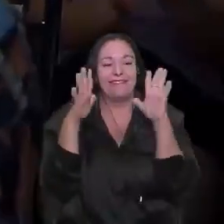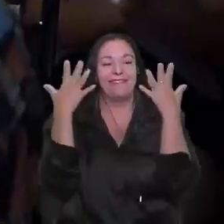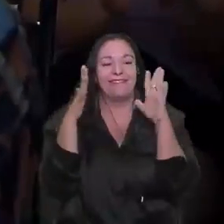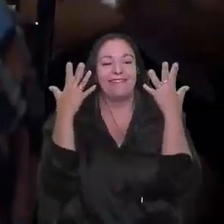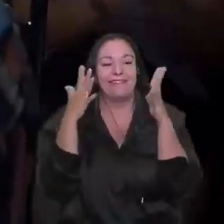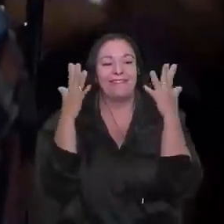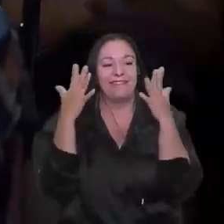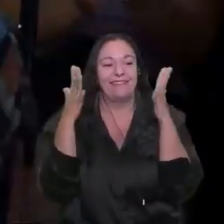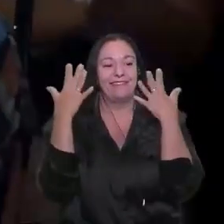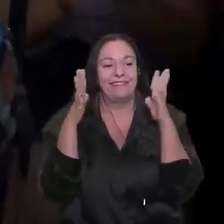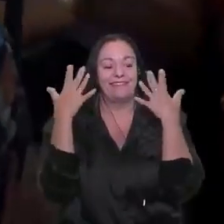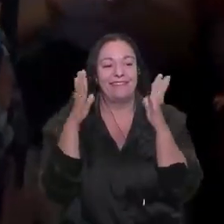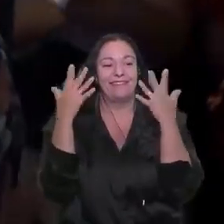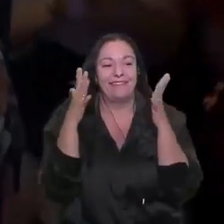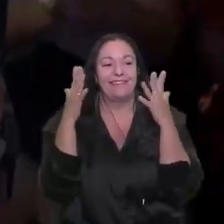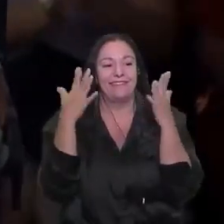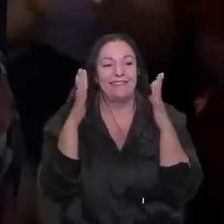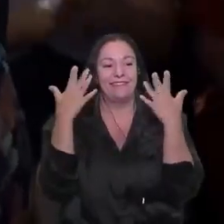Trechinho.